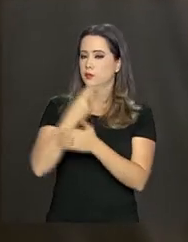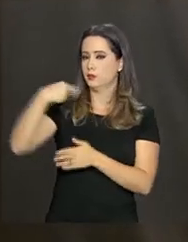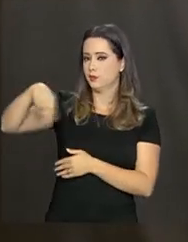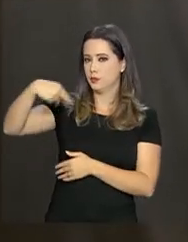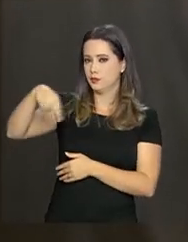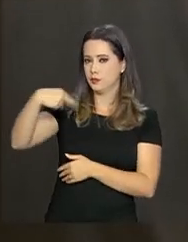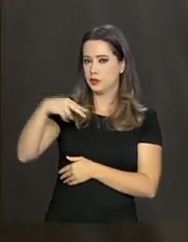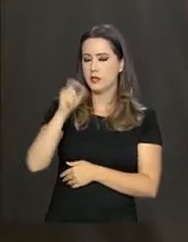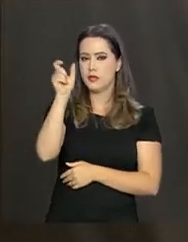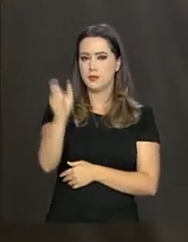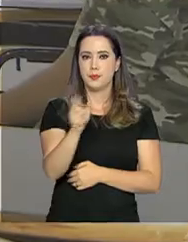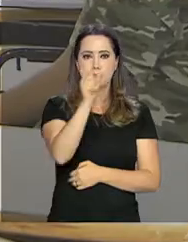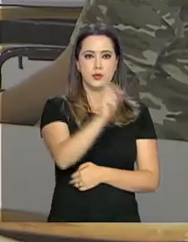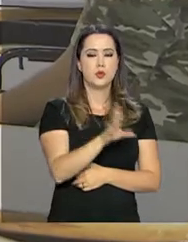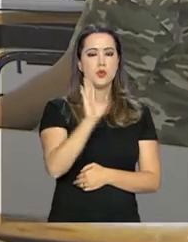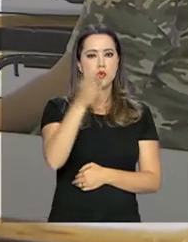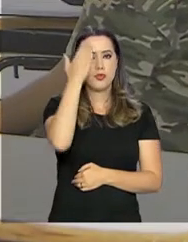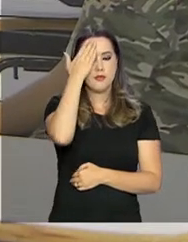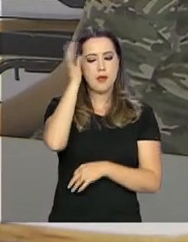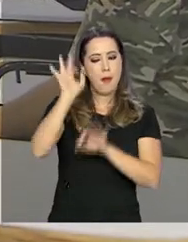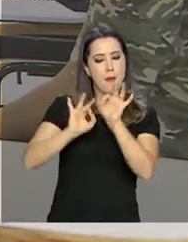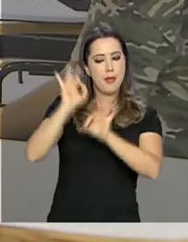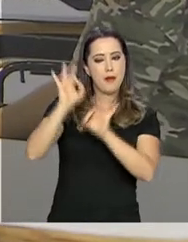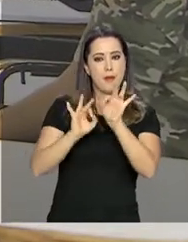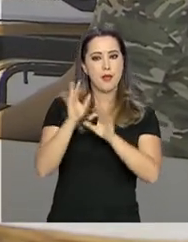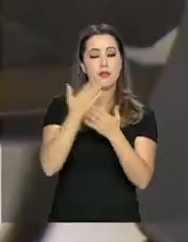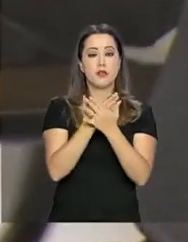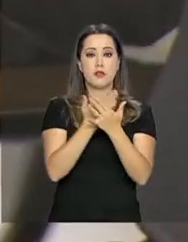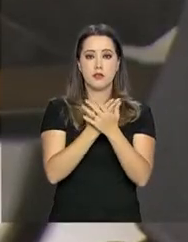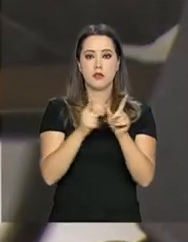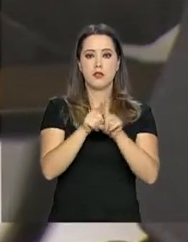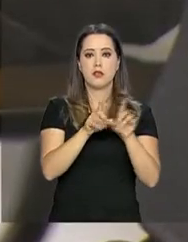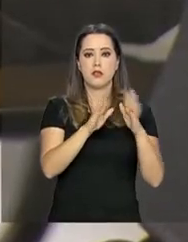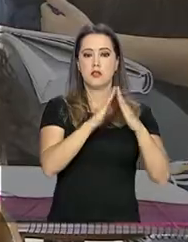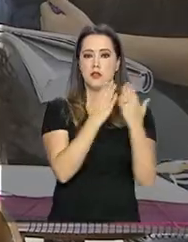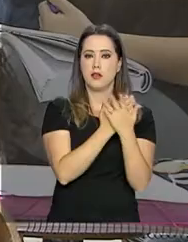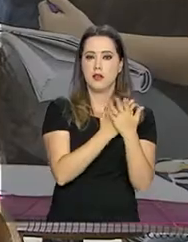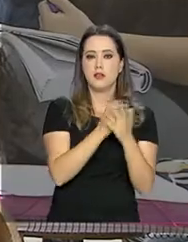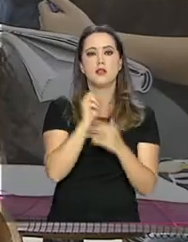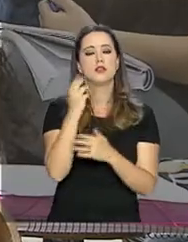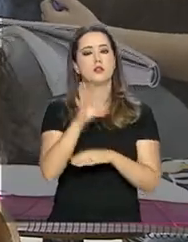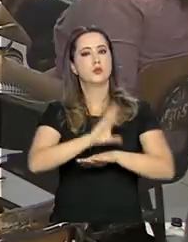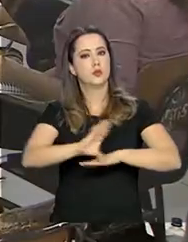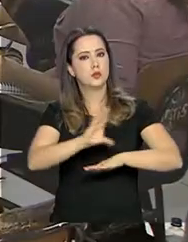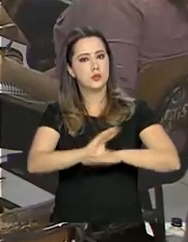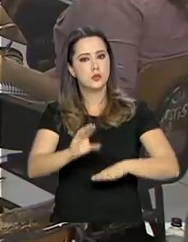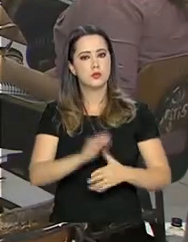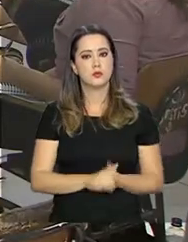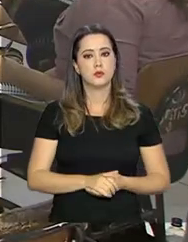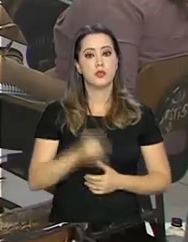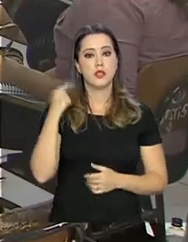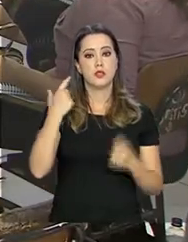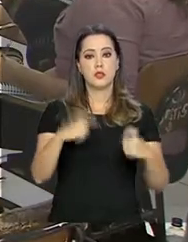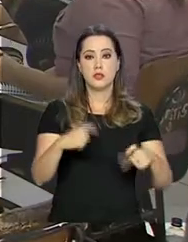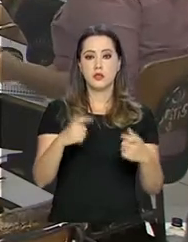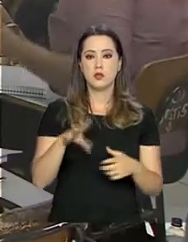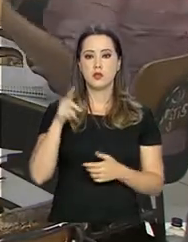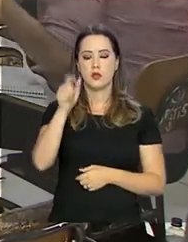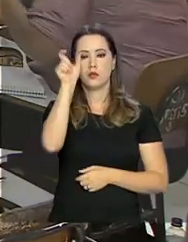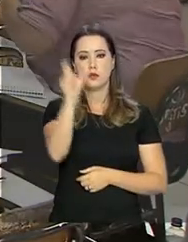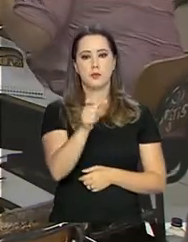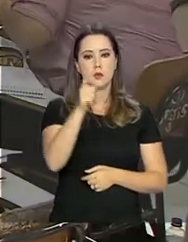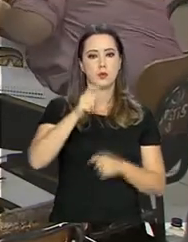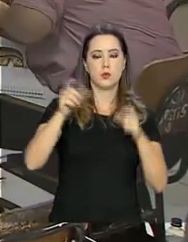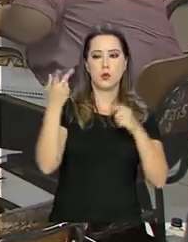novembro, e os candidatos já se preparam nas escolas, em casa ou nos cursinhos. Nesta sala de aula, todo mundo